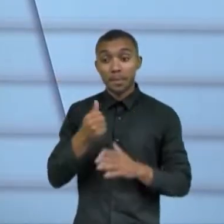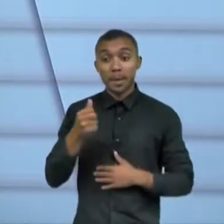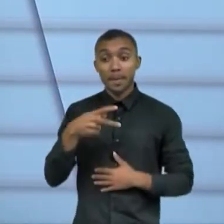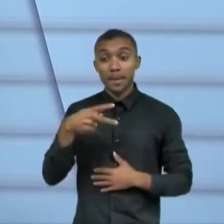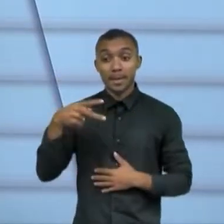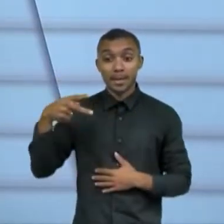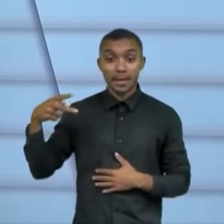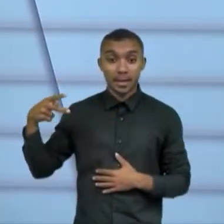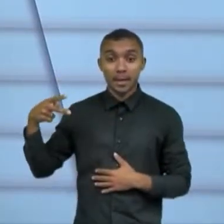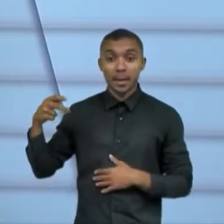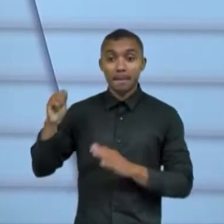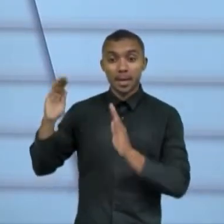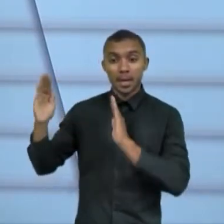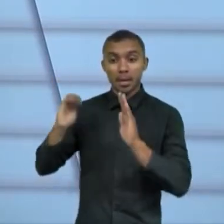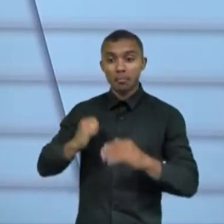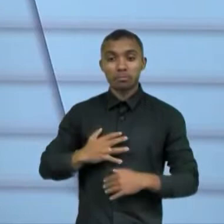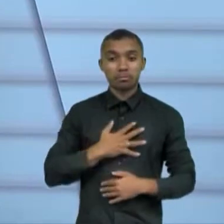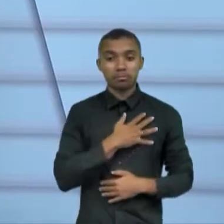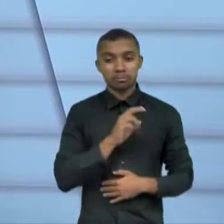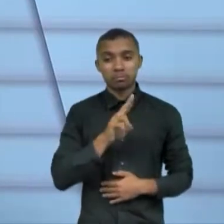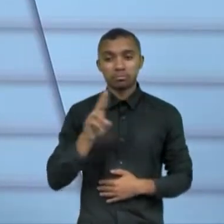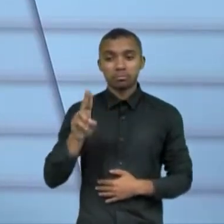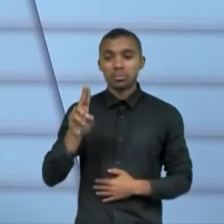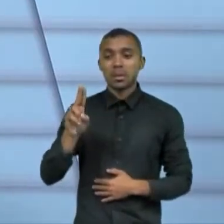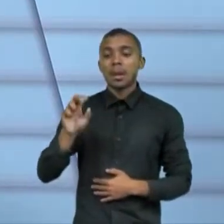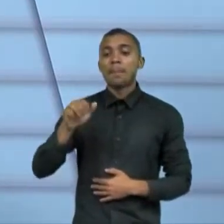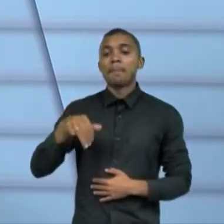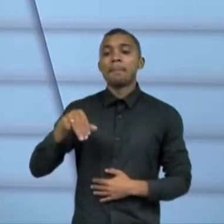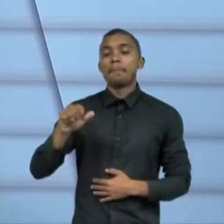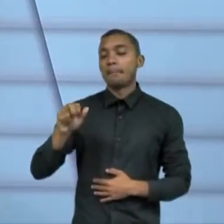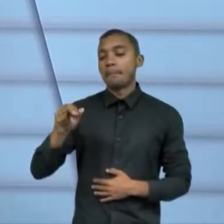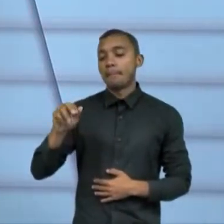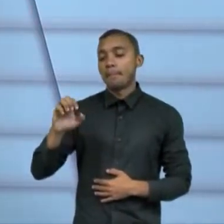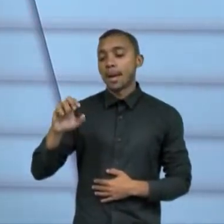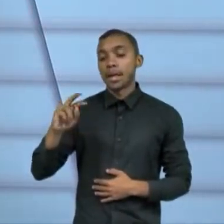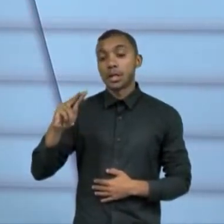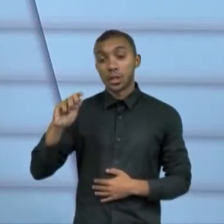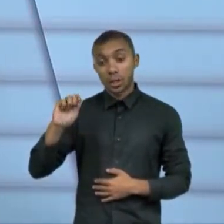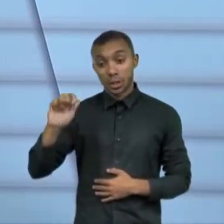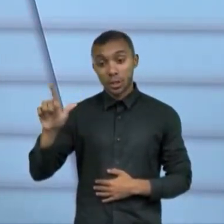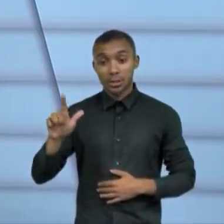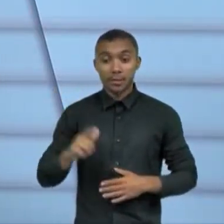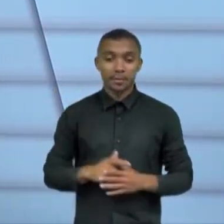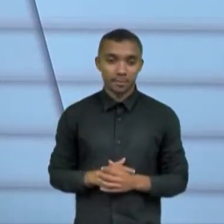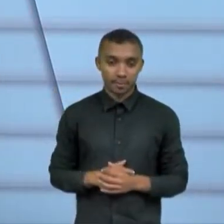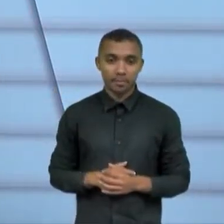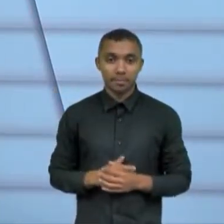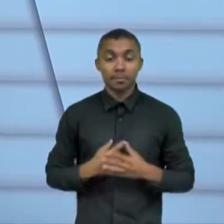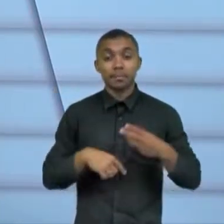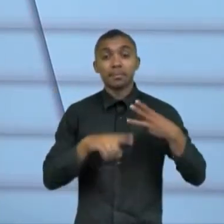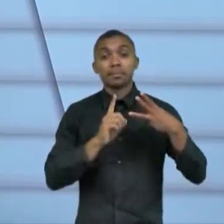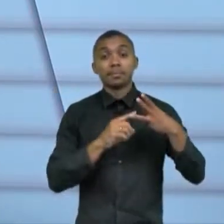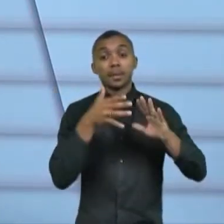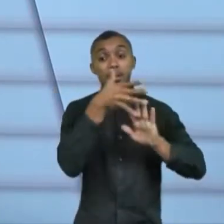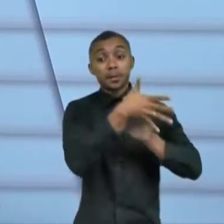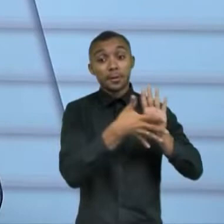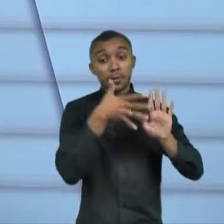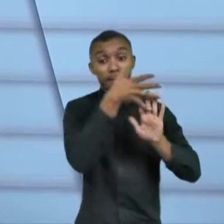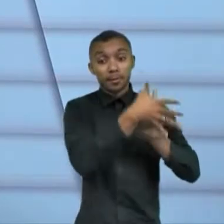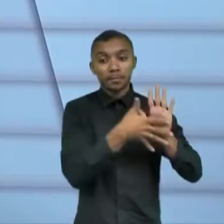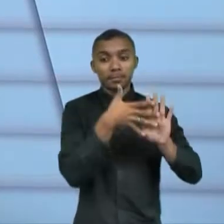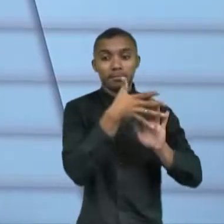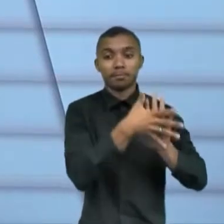do chamado ciclo militar, o marechal Humberto de Alencar Castelo Branco, e uma biografia que